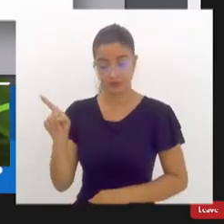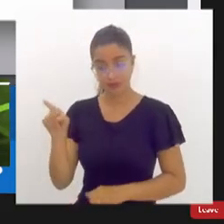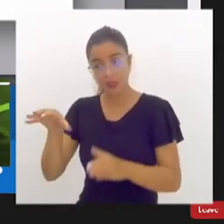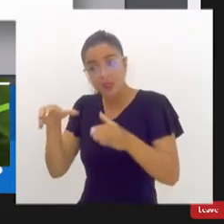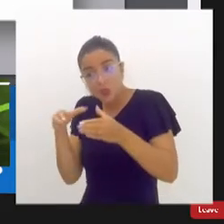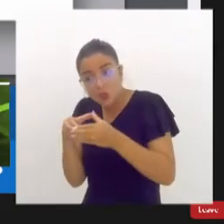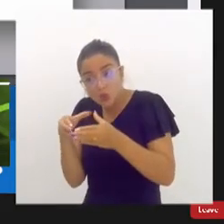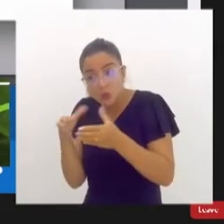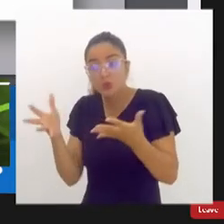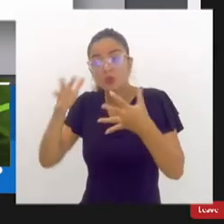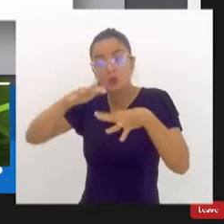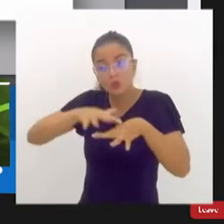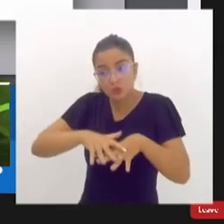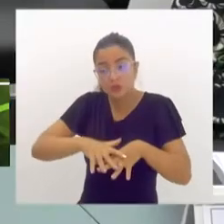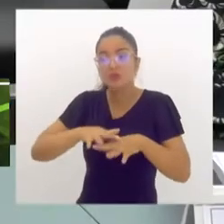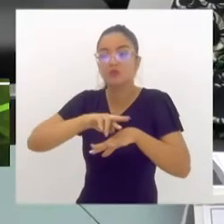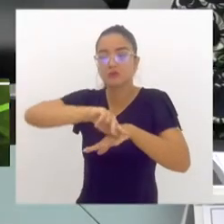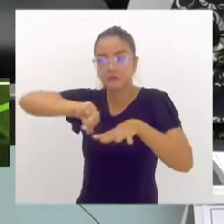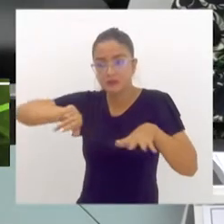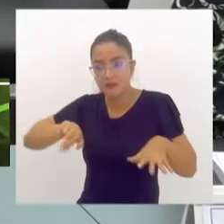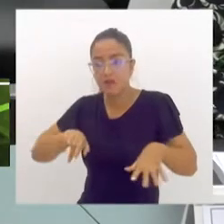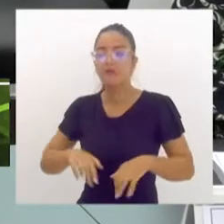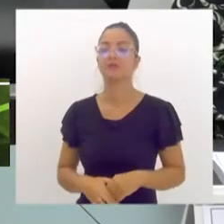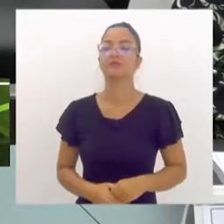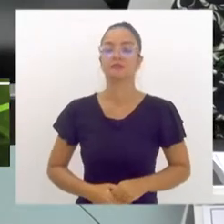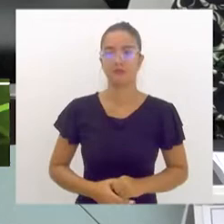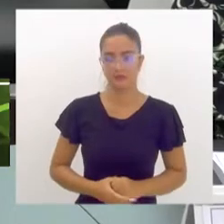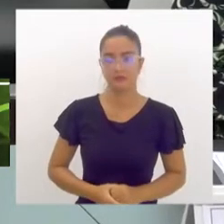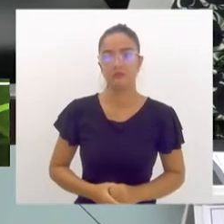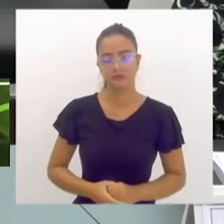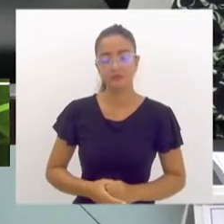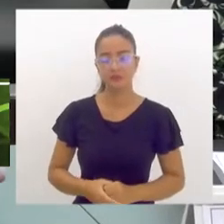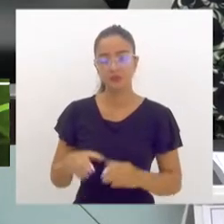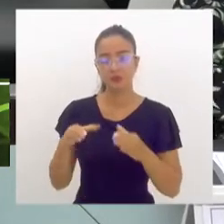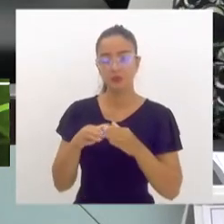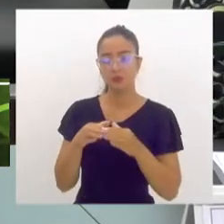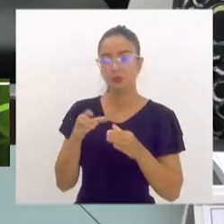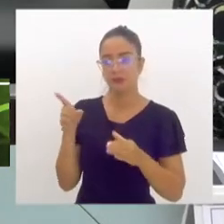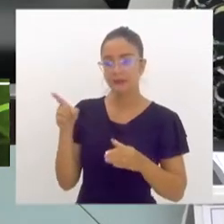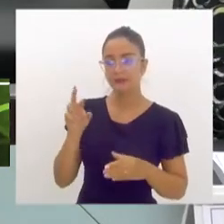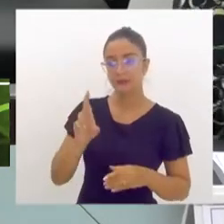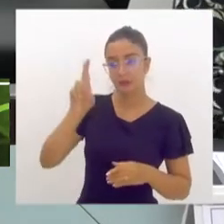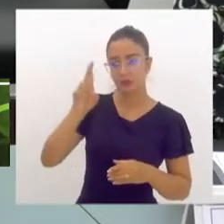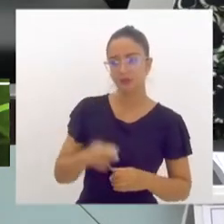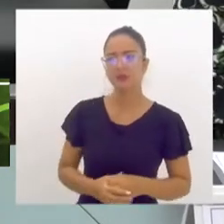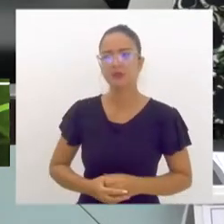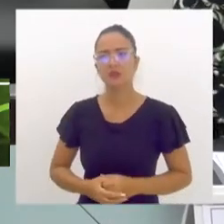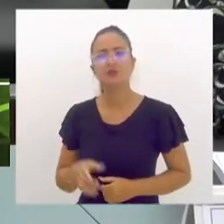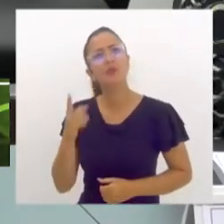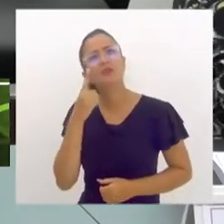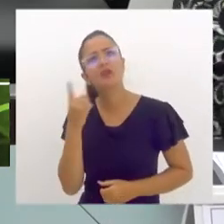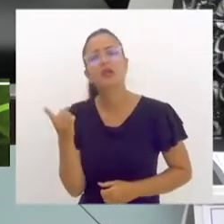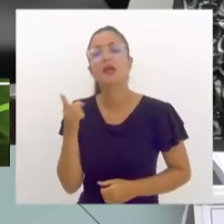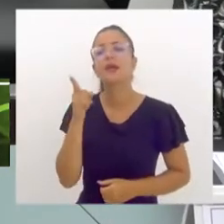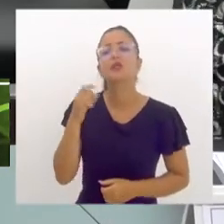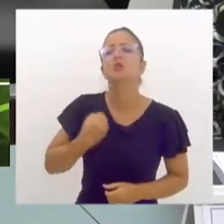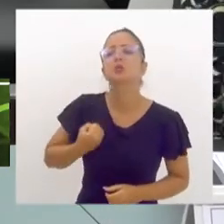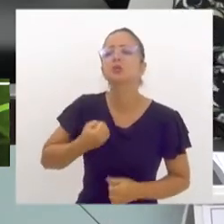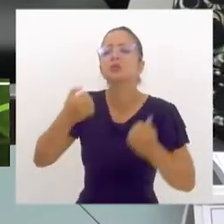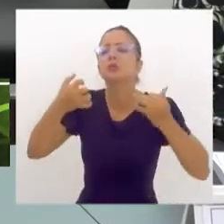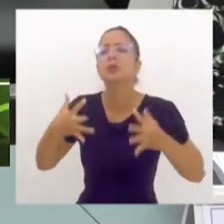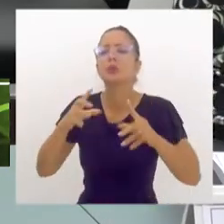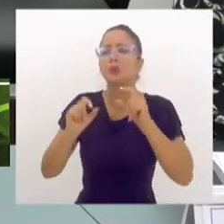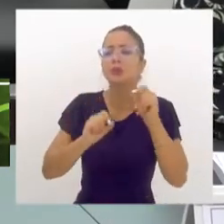e Diversidade, capitaneada pela Comissão de Inclusão e Diversidade, que vai tratar mais do